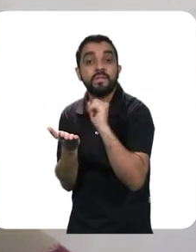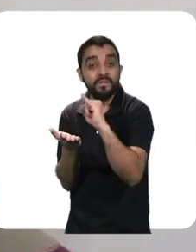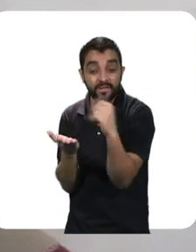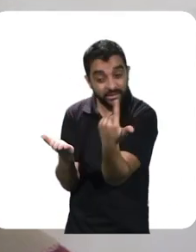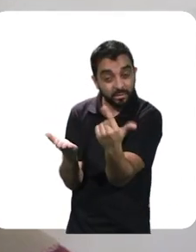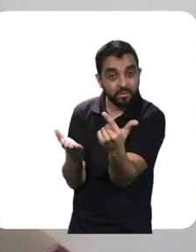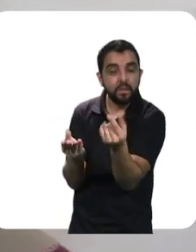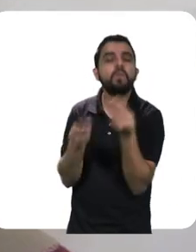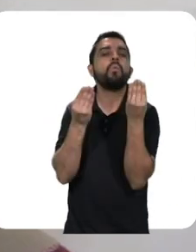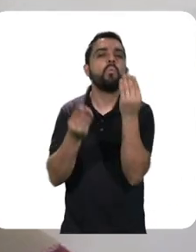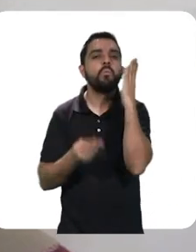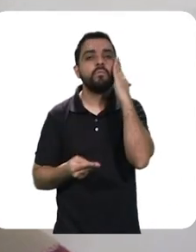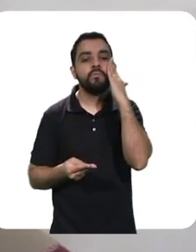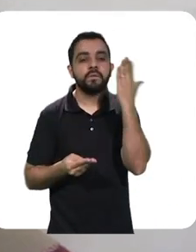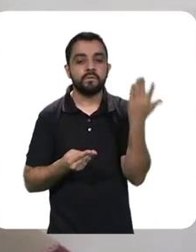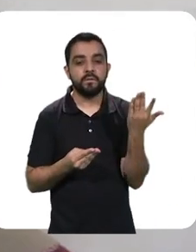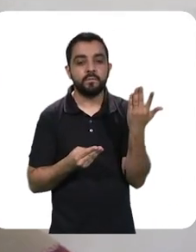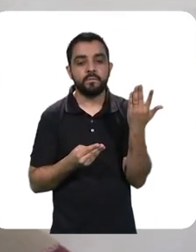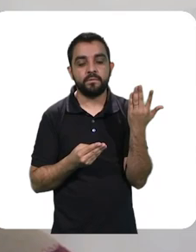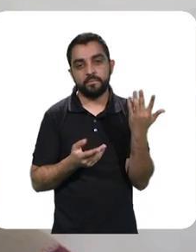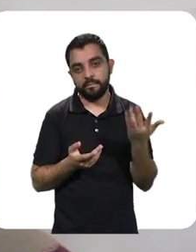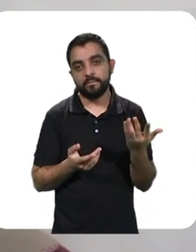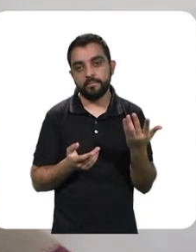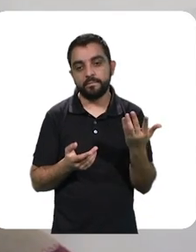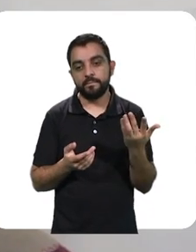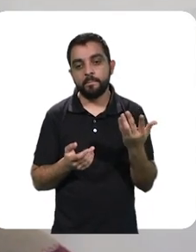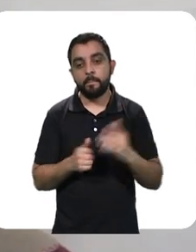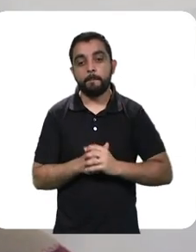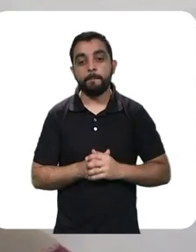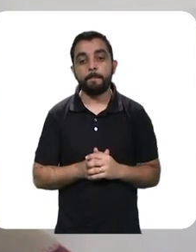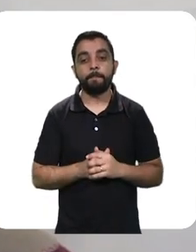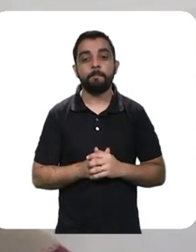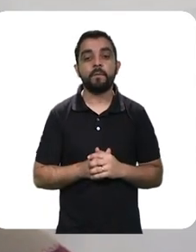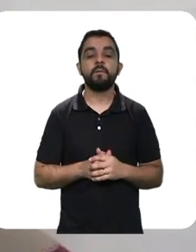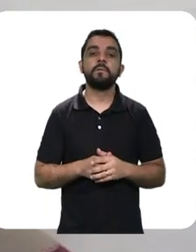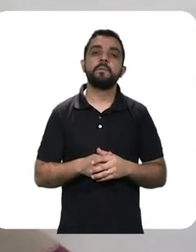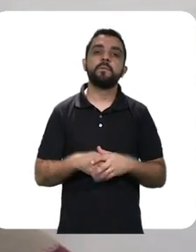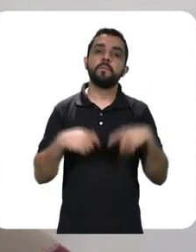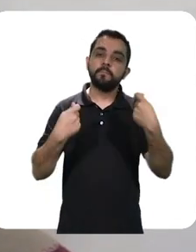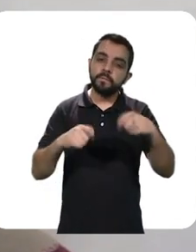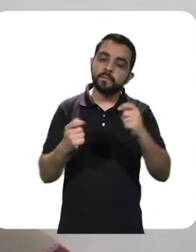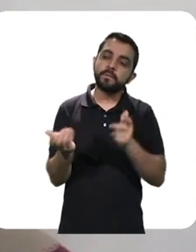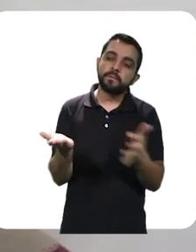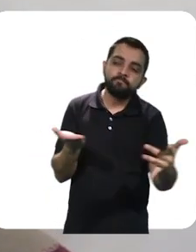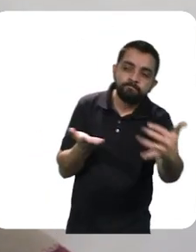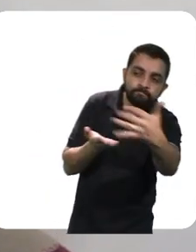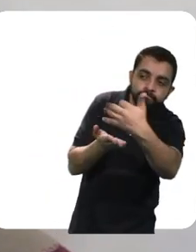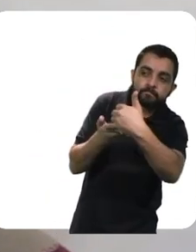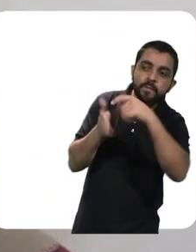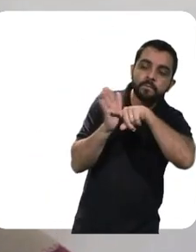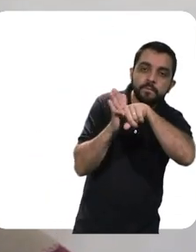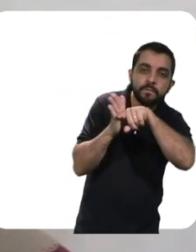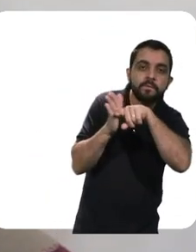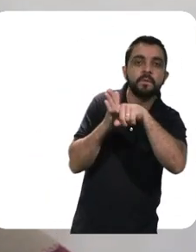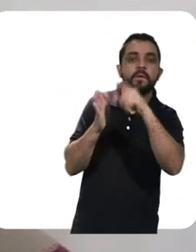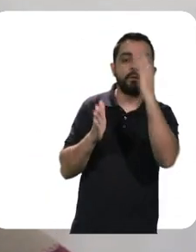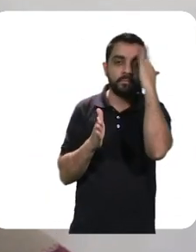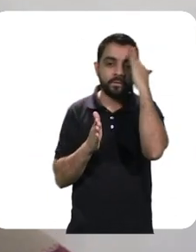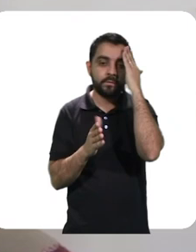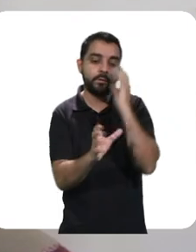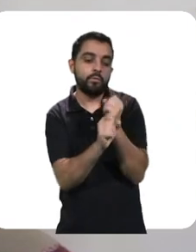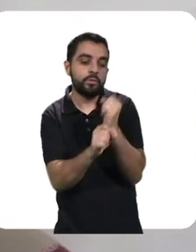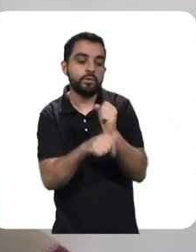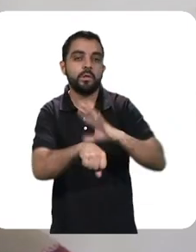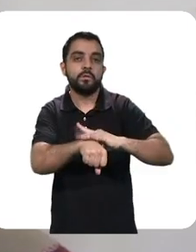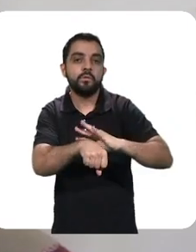sem a comunidade acadêmica unida, a gente não consegue observar esse movimento, a gente não consegue observar a incidência de